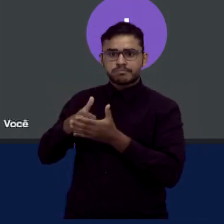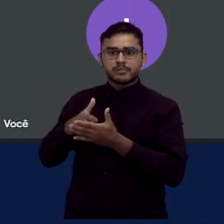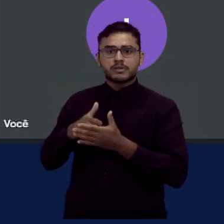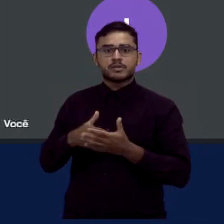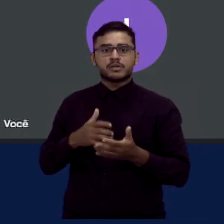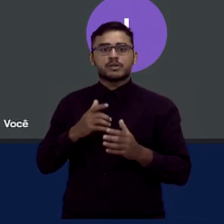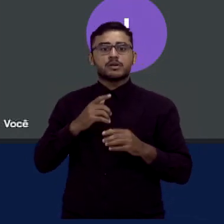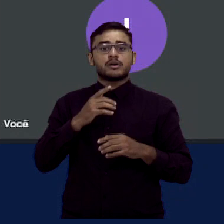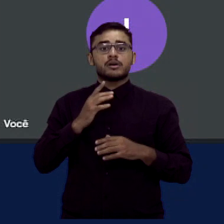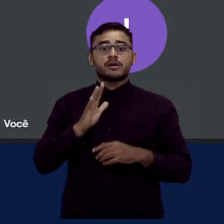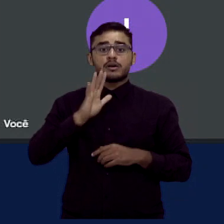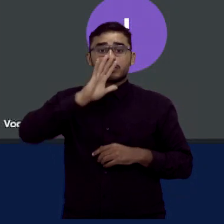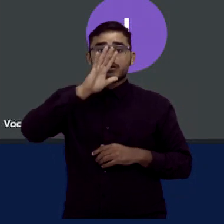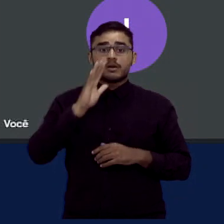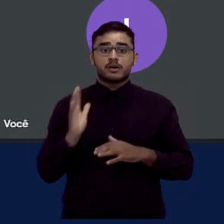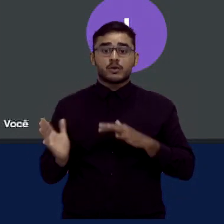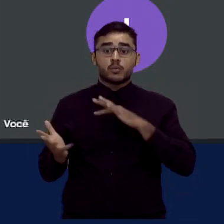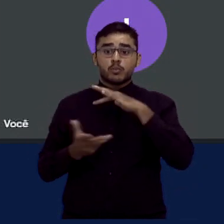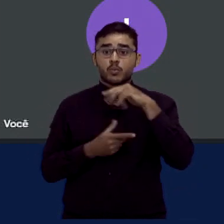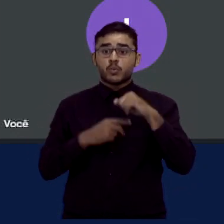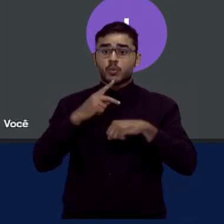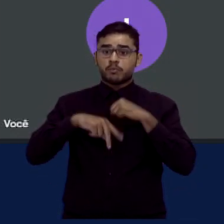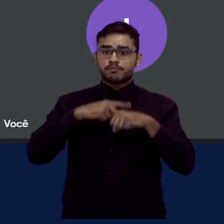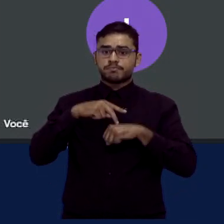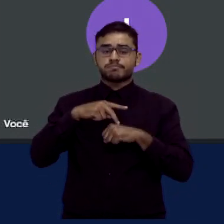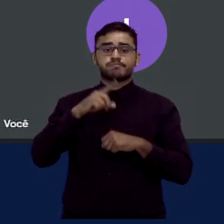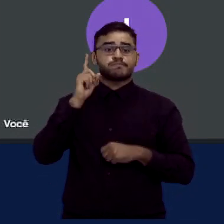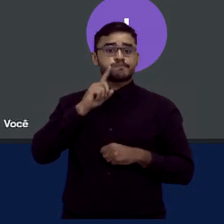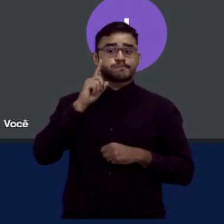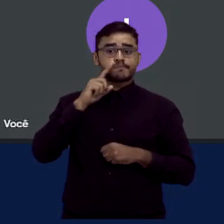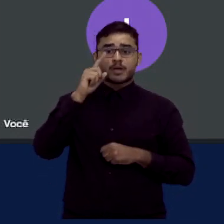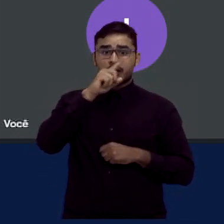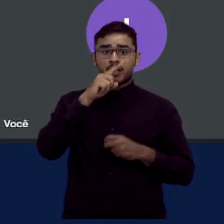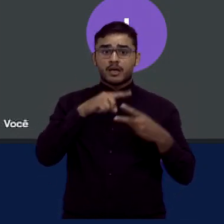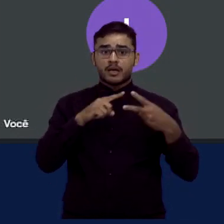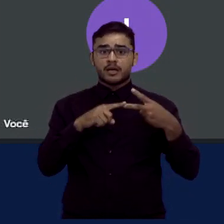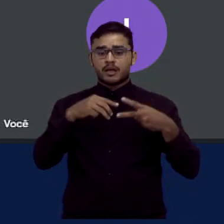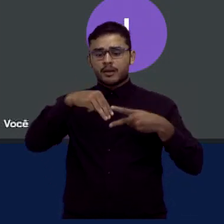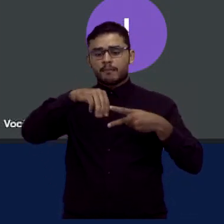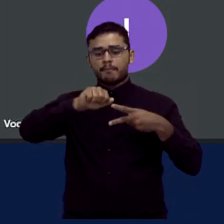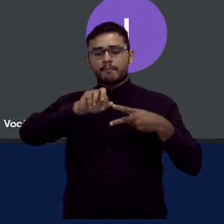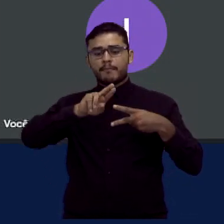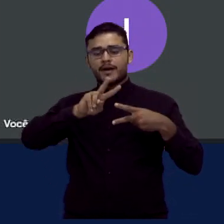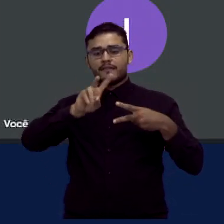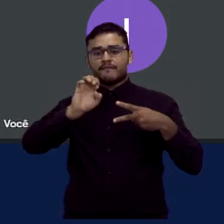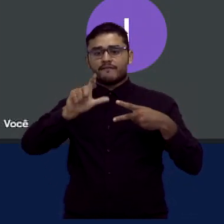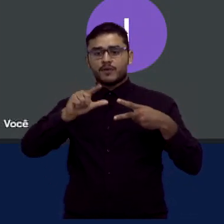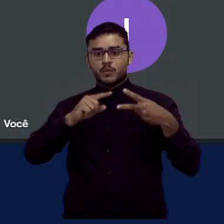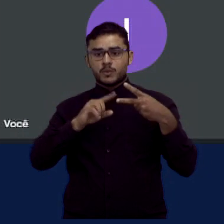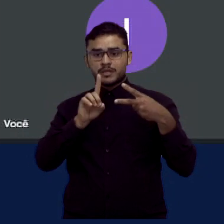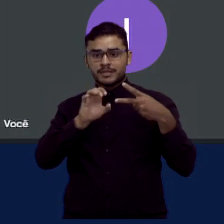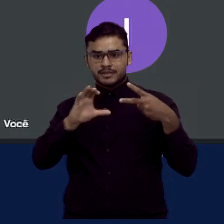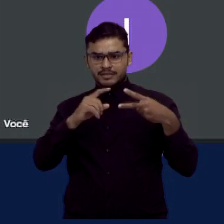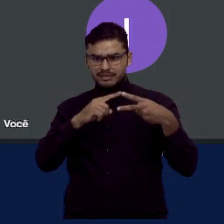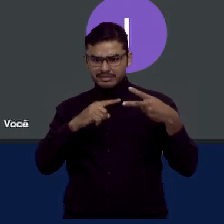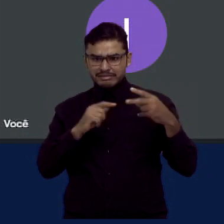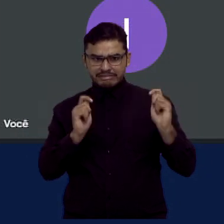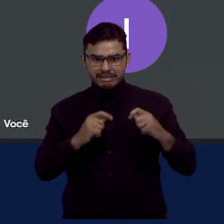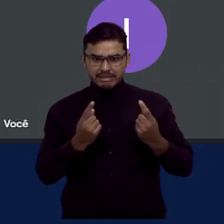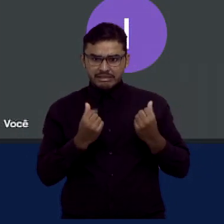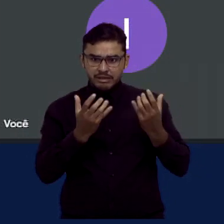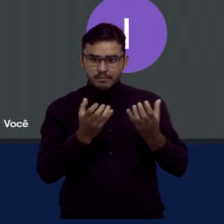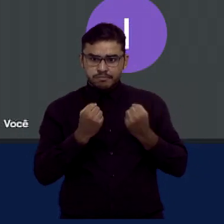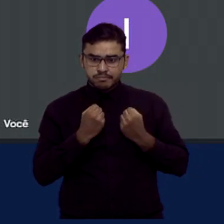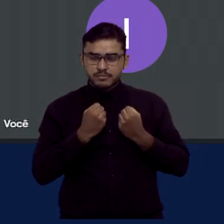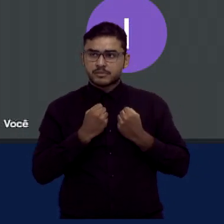de quadrinhos dos Estados Unidos não têm dinheiro para sustentar suas obras. Se eles fossem seguir a ideia